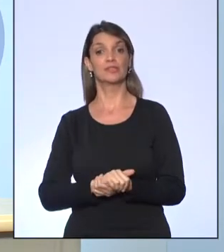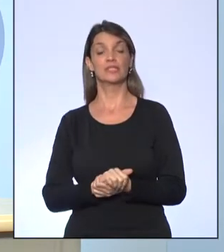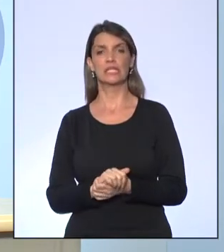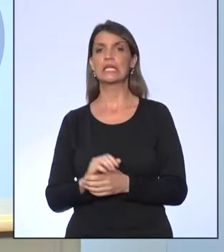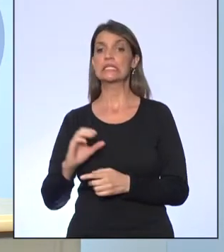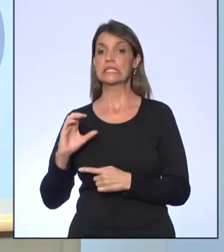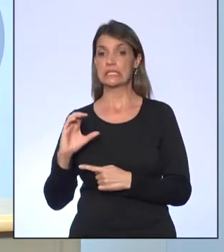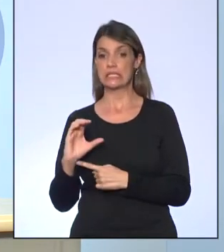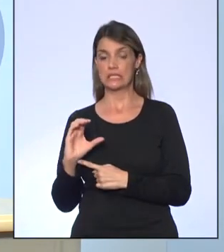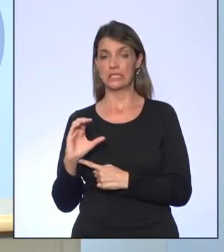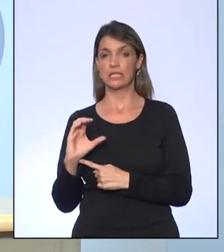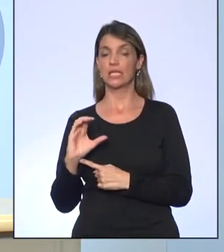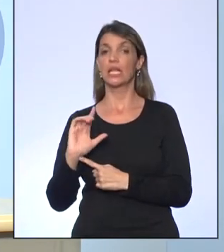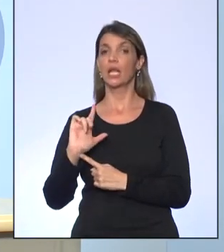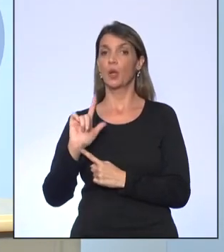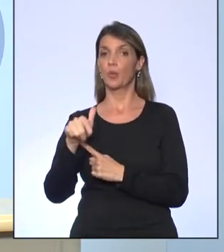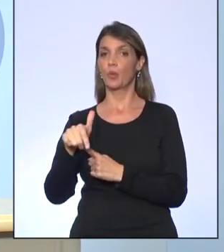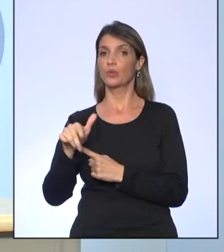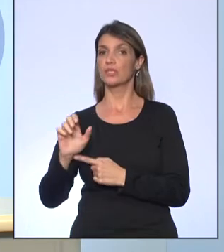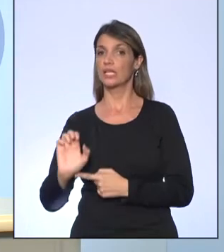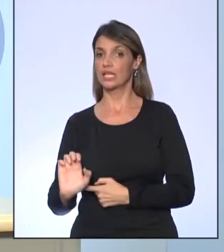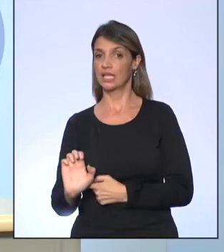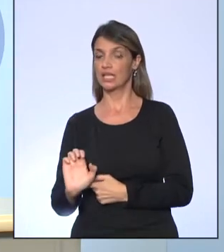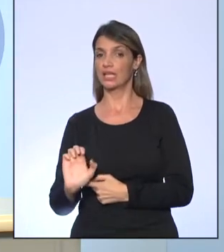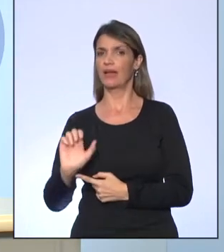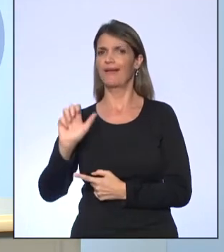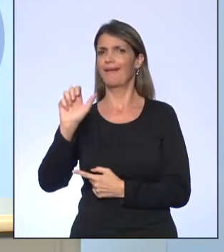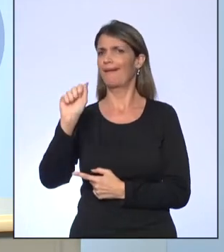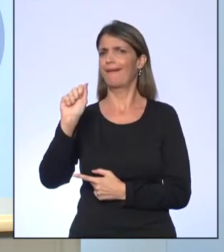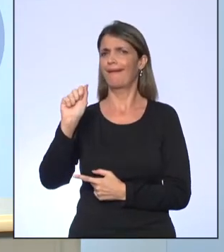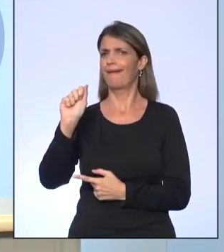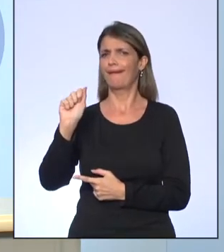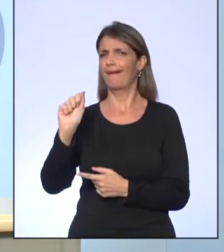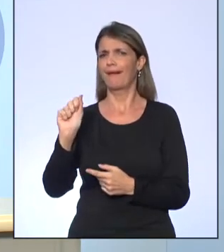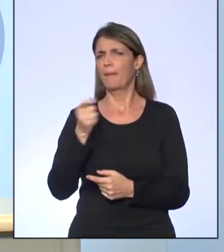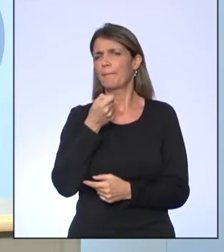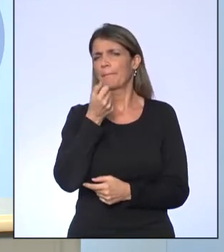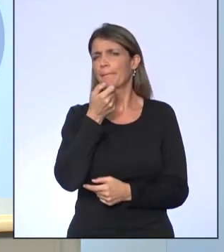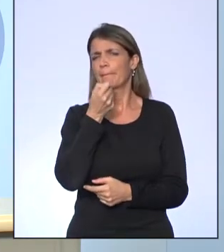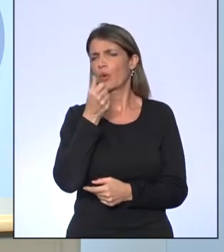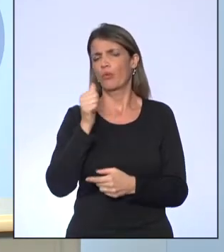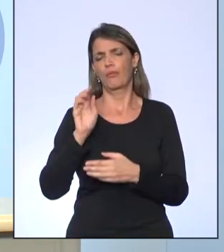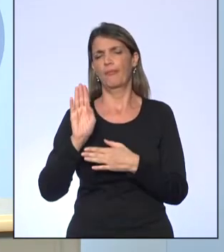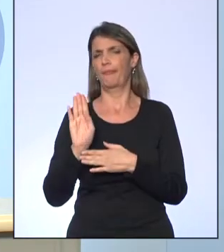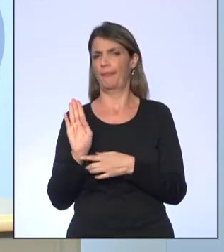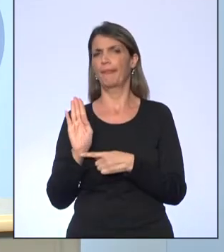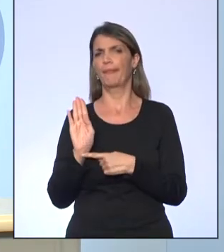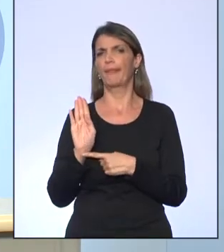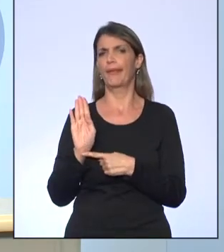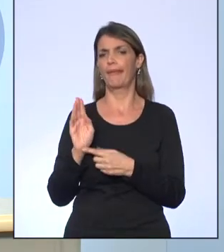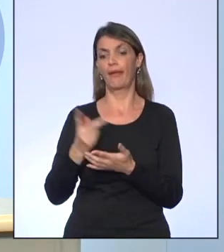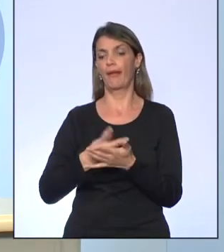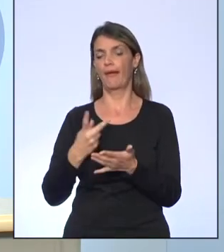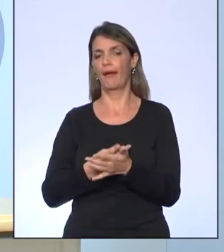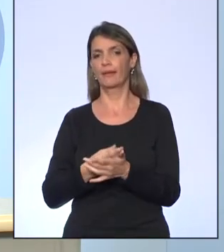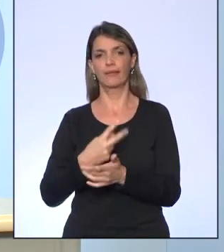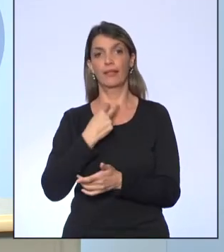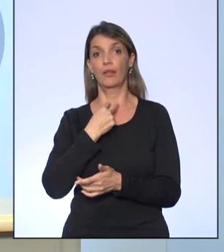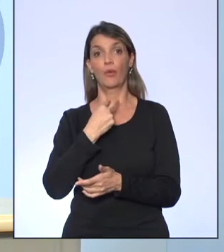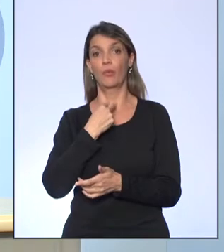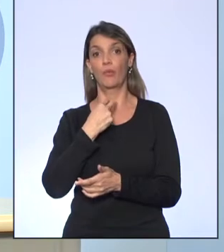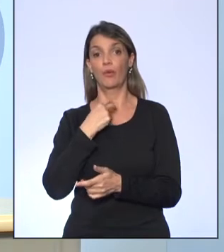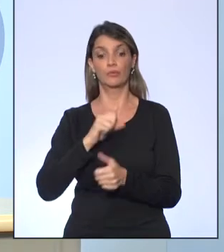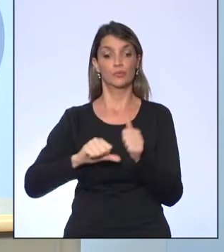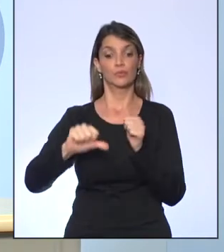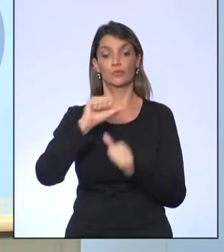letra C, depois a E, A, e muito pouco responderam que a letra B era incorreta, né? Que não pode ocorrer